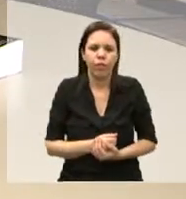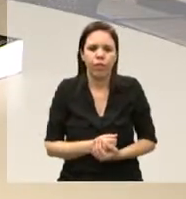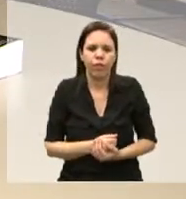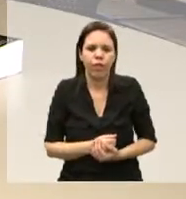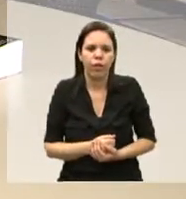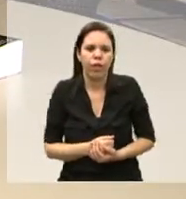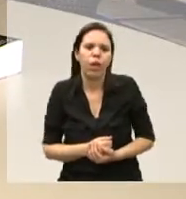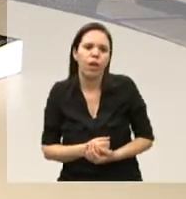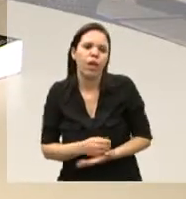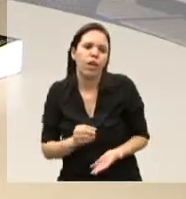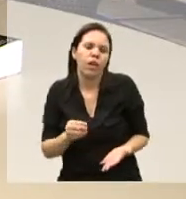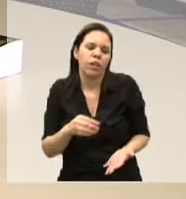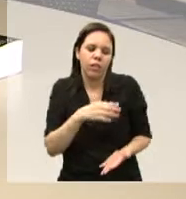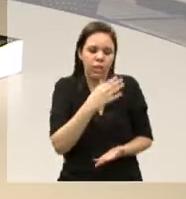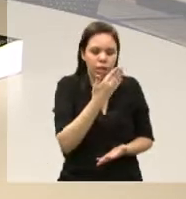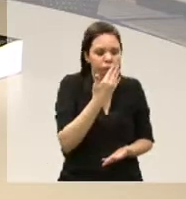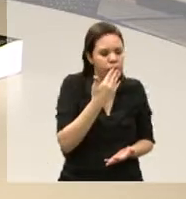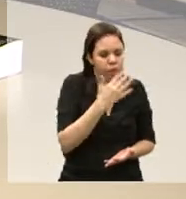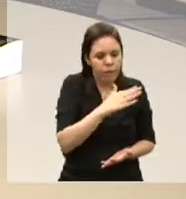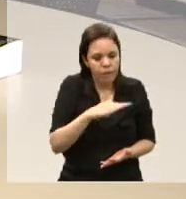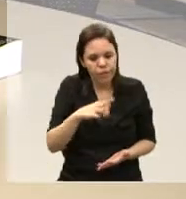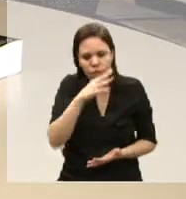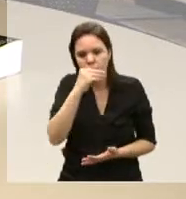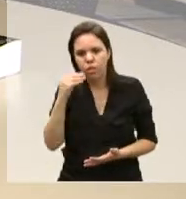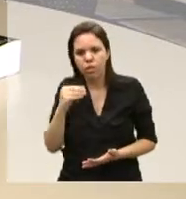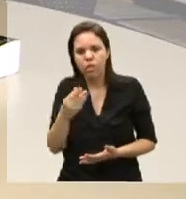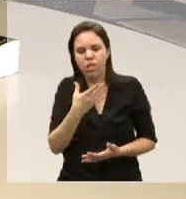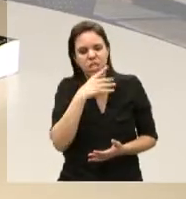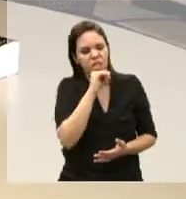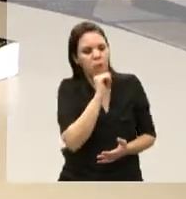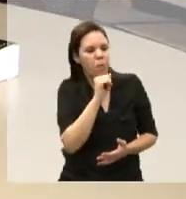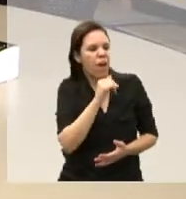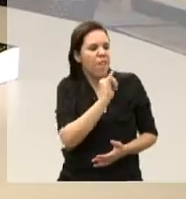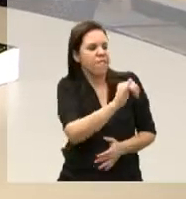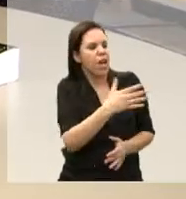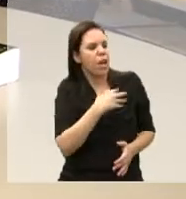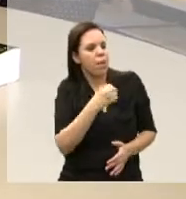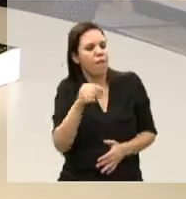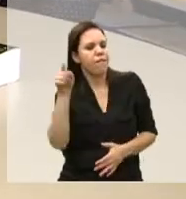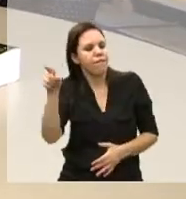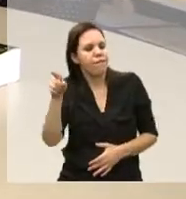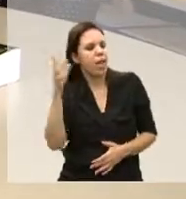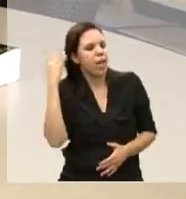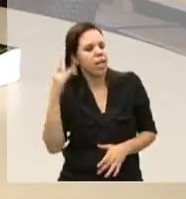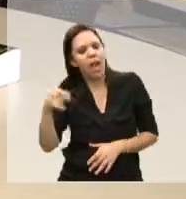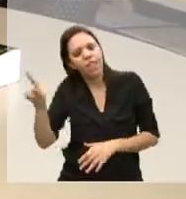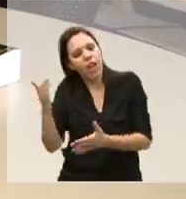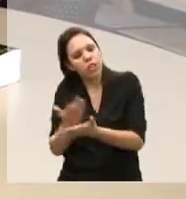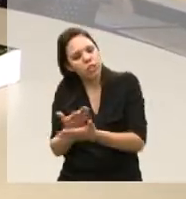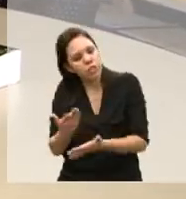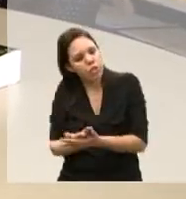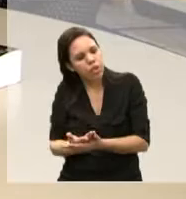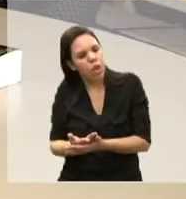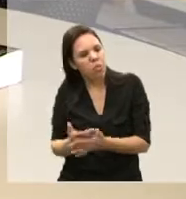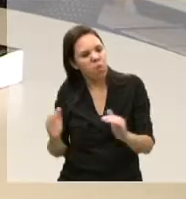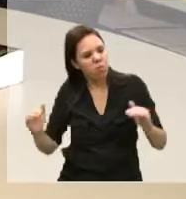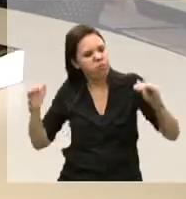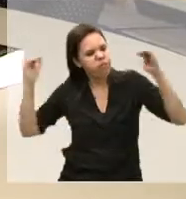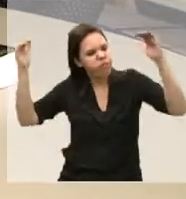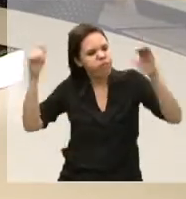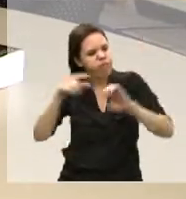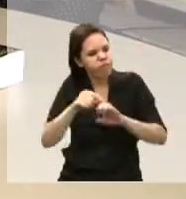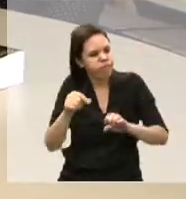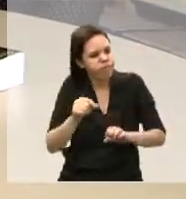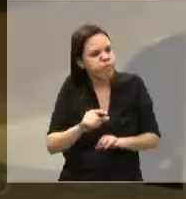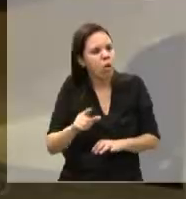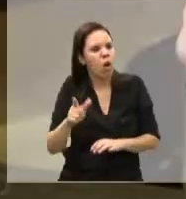da infância à adolescência, o seu pai não passa a mão na sua cabeça, fala: minha filha Andréia, vai estudar para ser uma grande empreendedora,